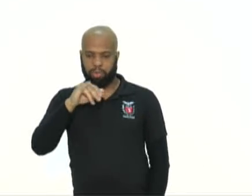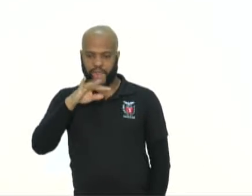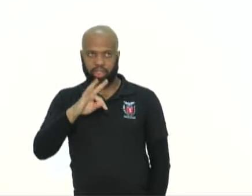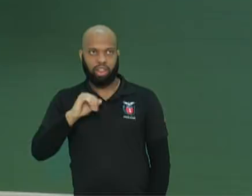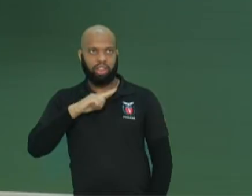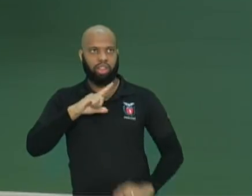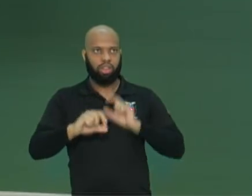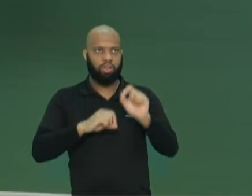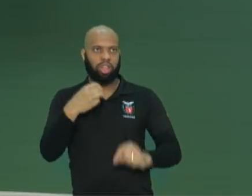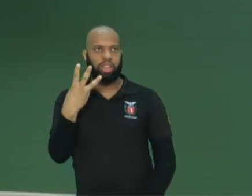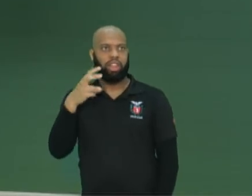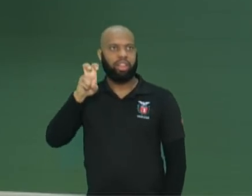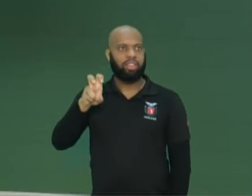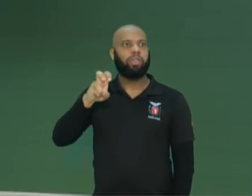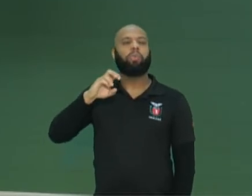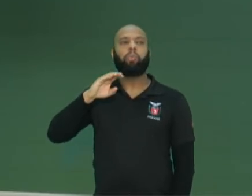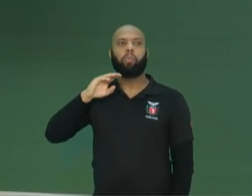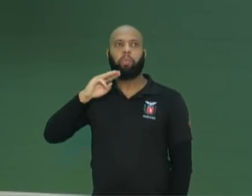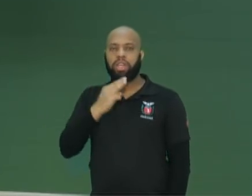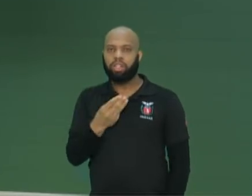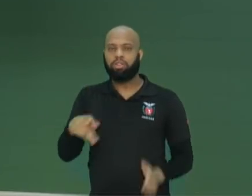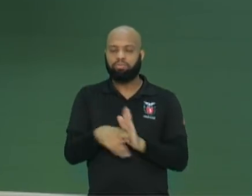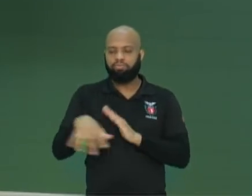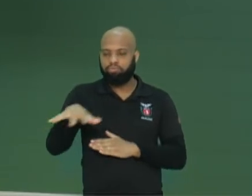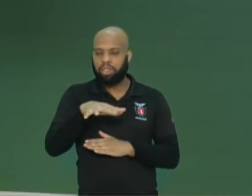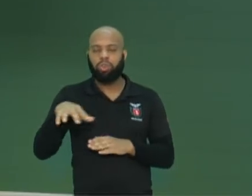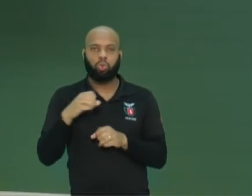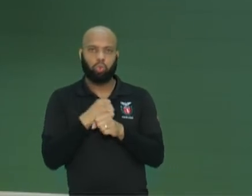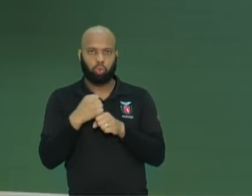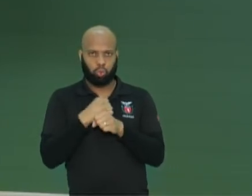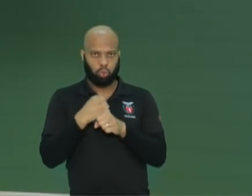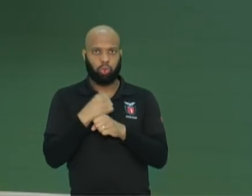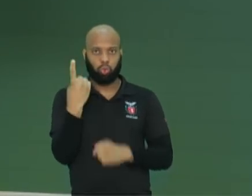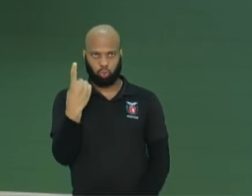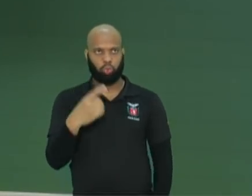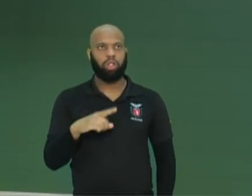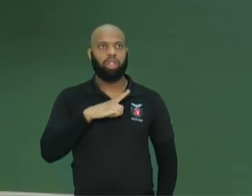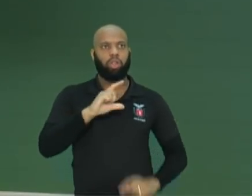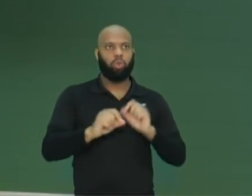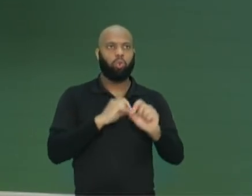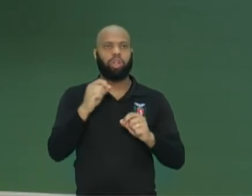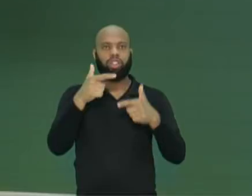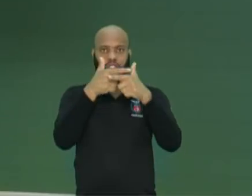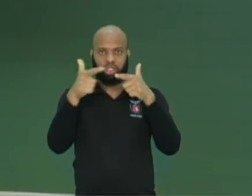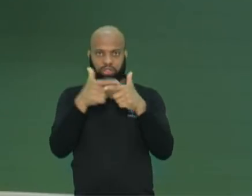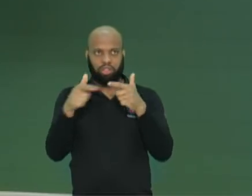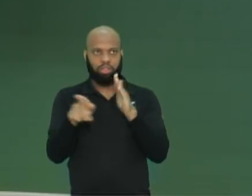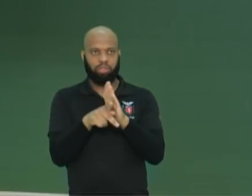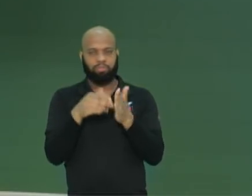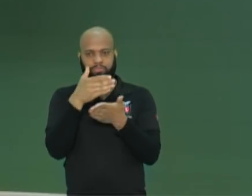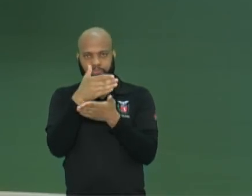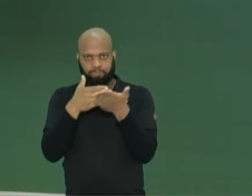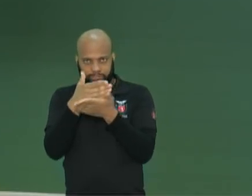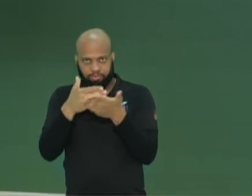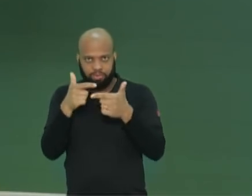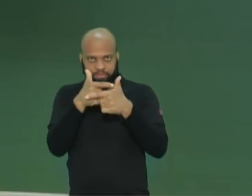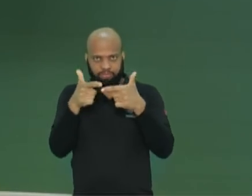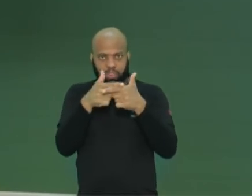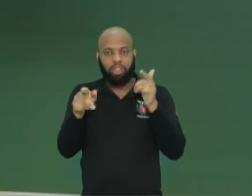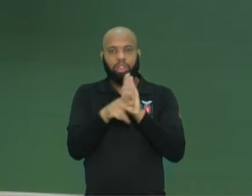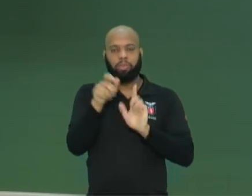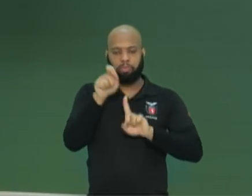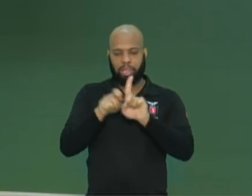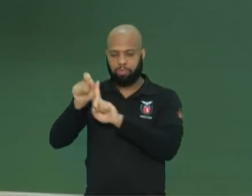35.653, isso é num período de um ano, né? Então divide esse daqui, a gente tem uma média ali mensal. Só para a